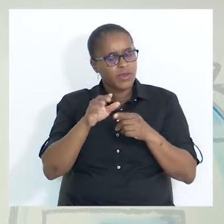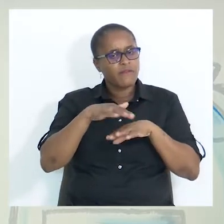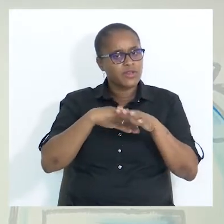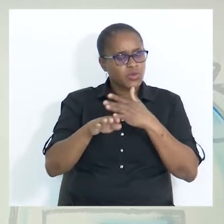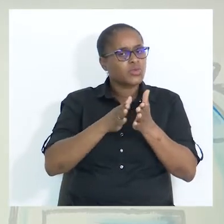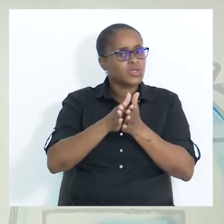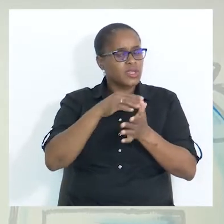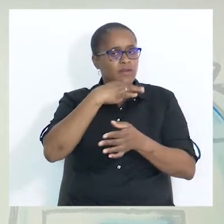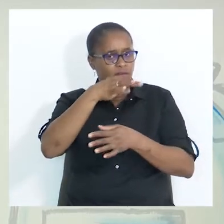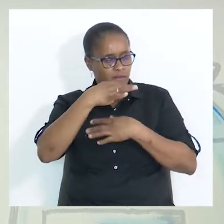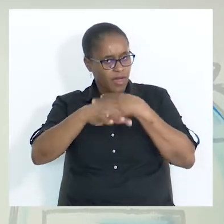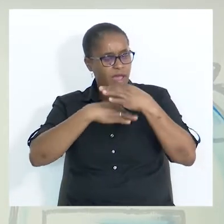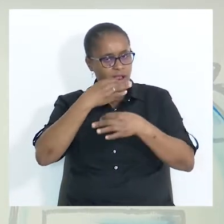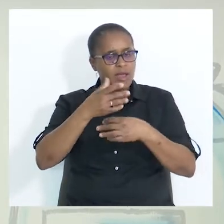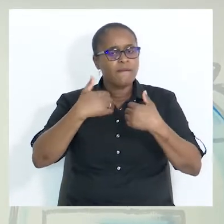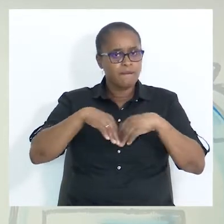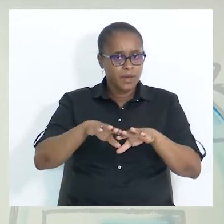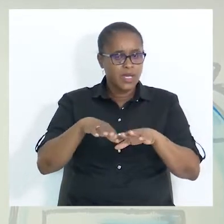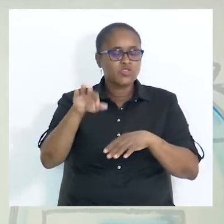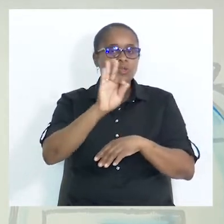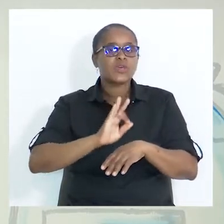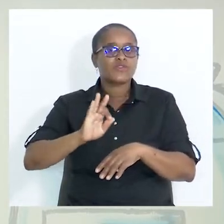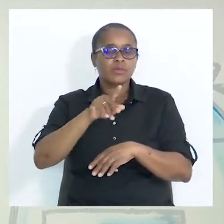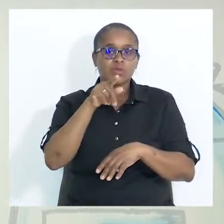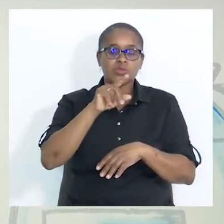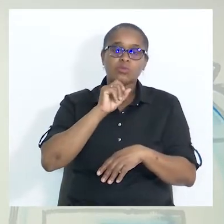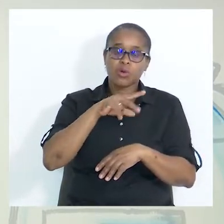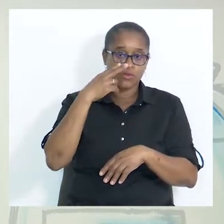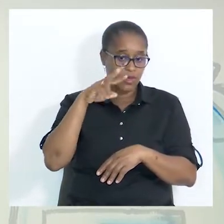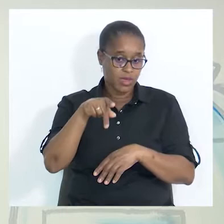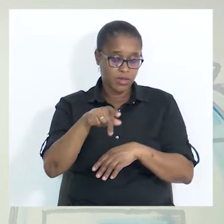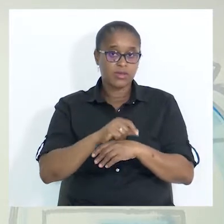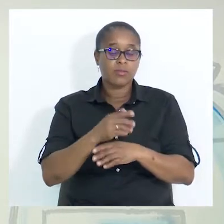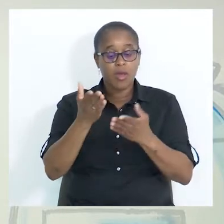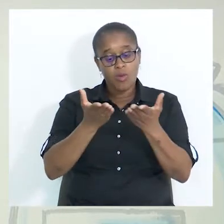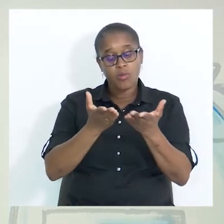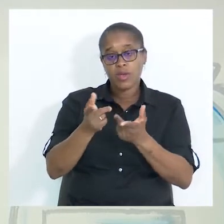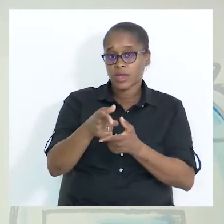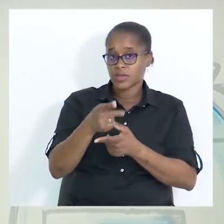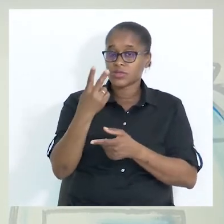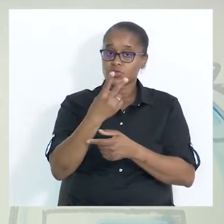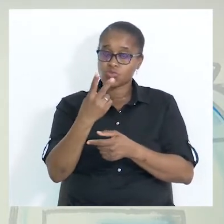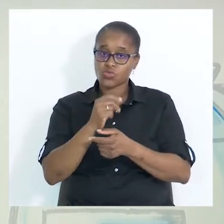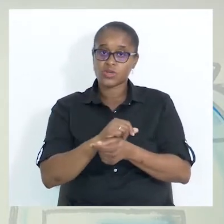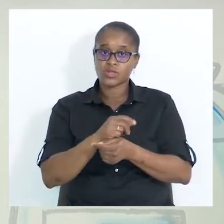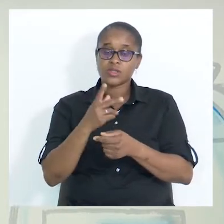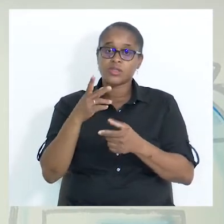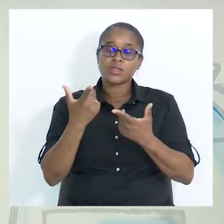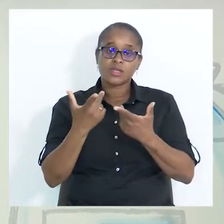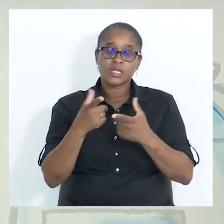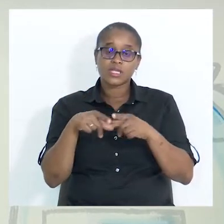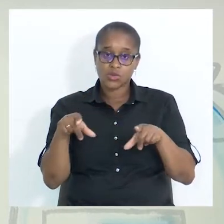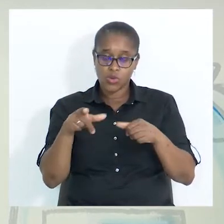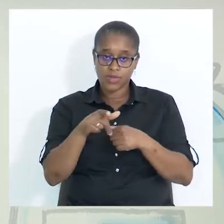da fala. Mas é uma das formas que tu podes encontrar aqui para distinguir essas duas variedades.